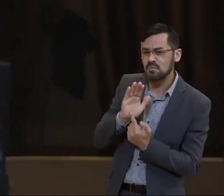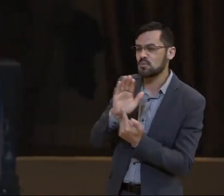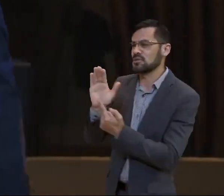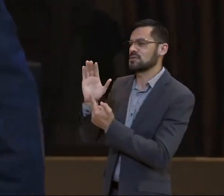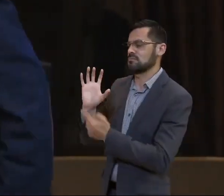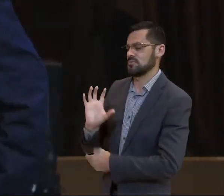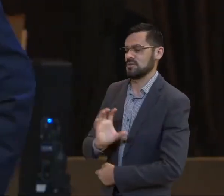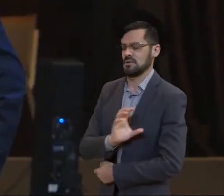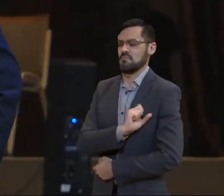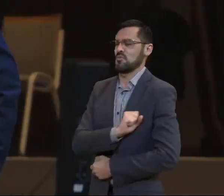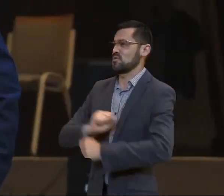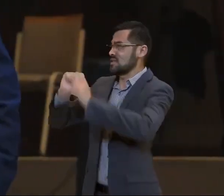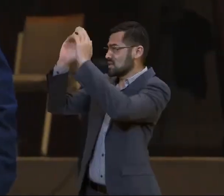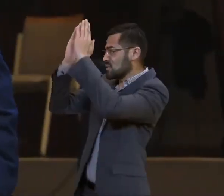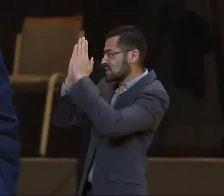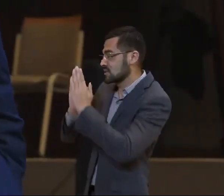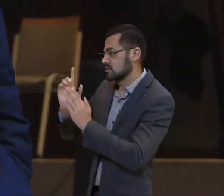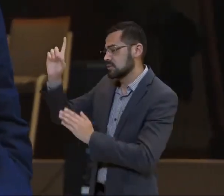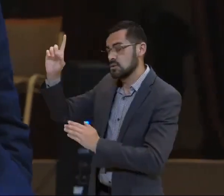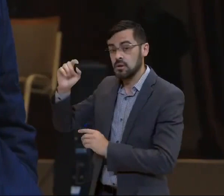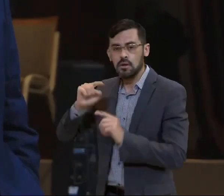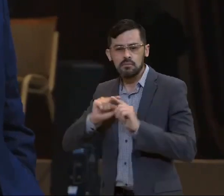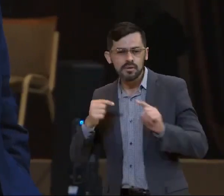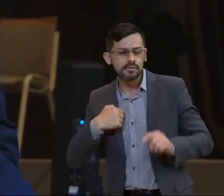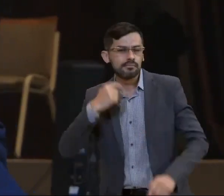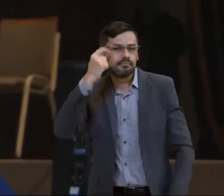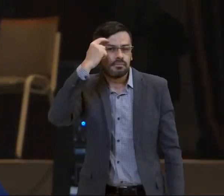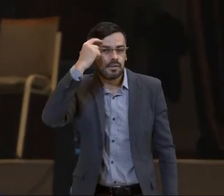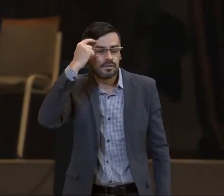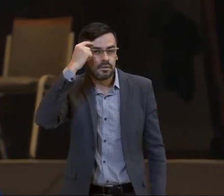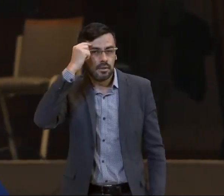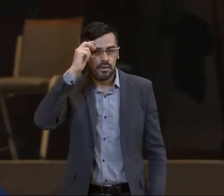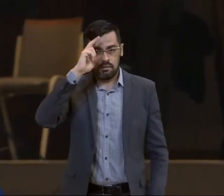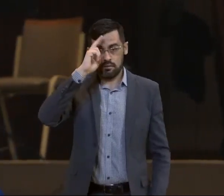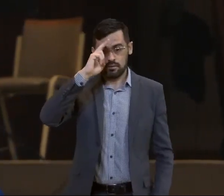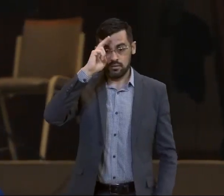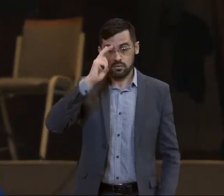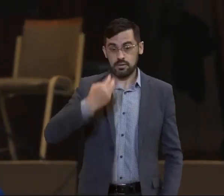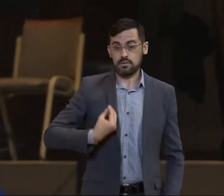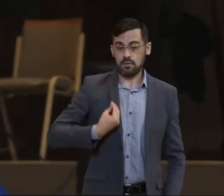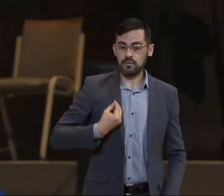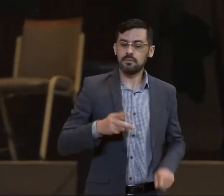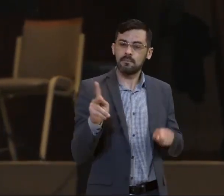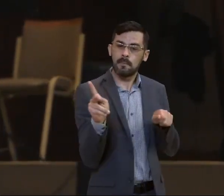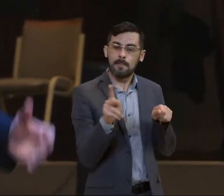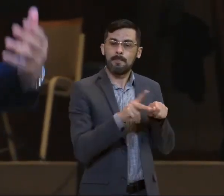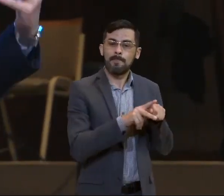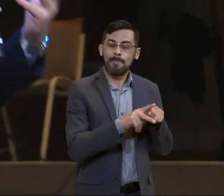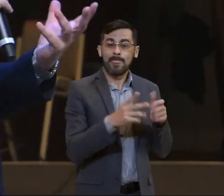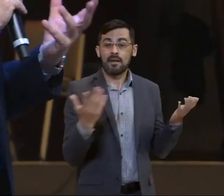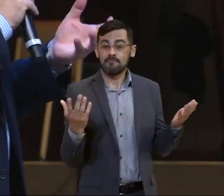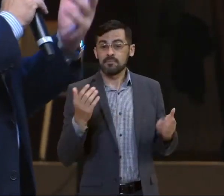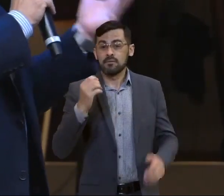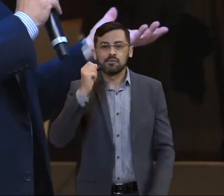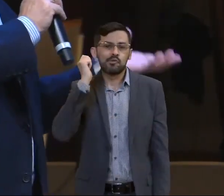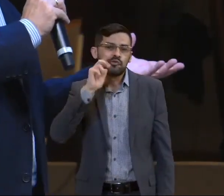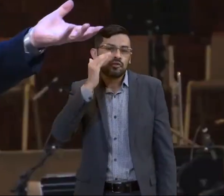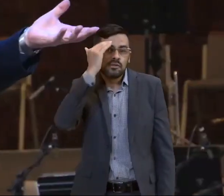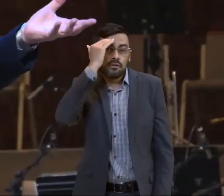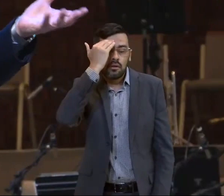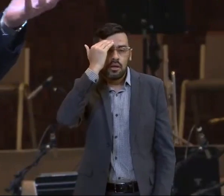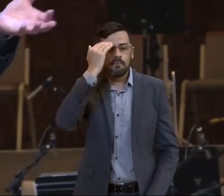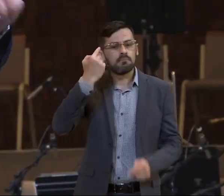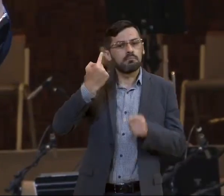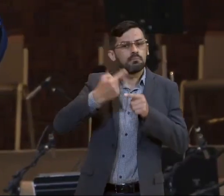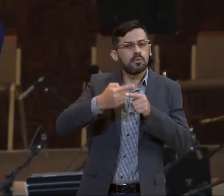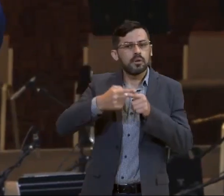de adorador? E eu fico pensando que na história de Pedro, talvez ele não conseguisse entender por que que